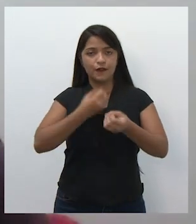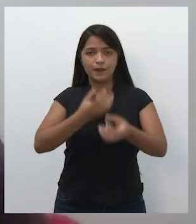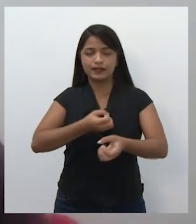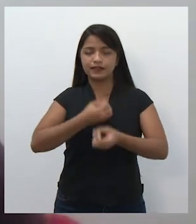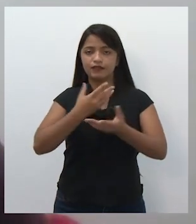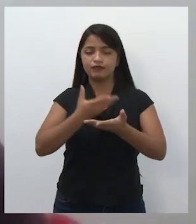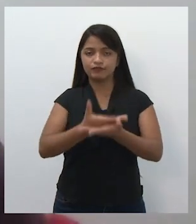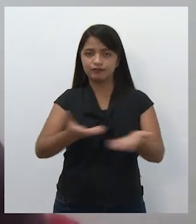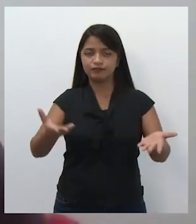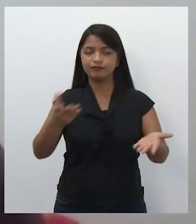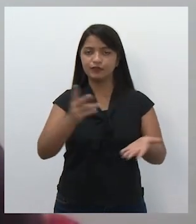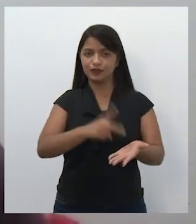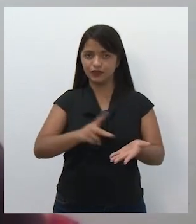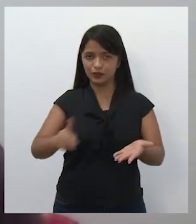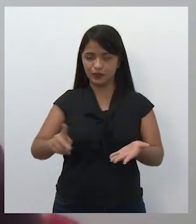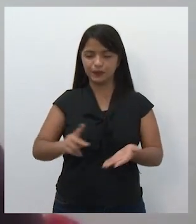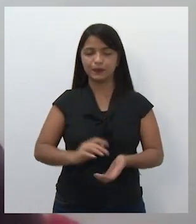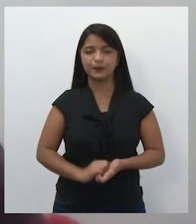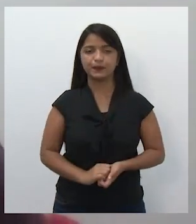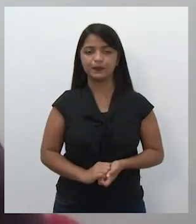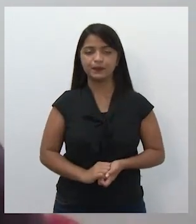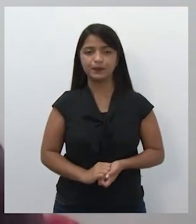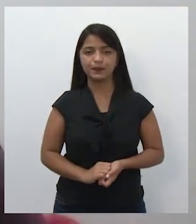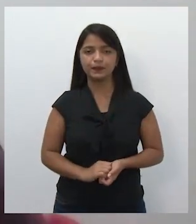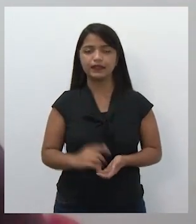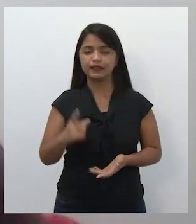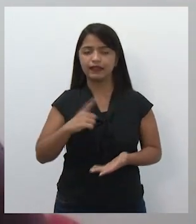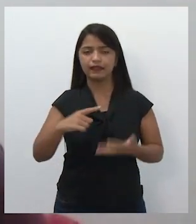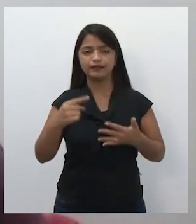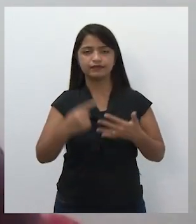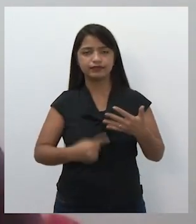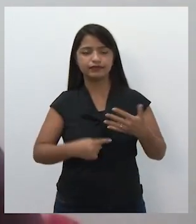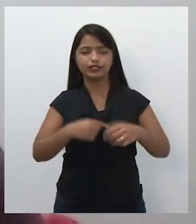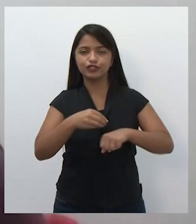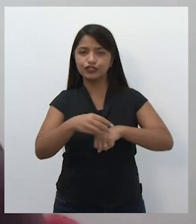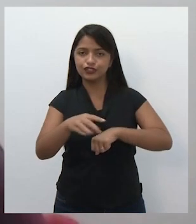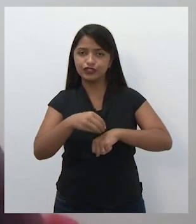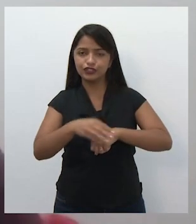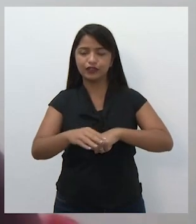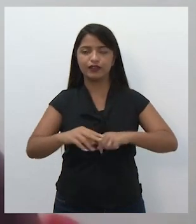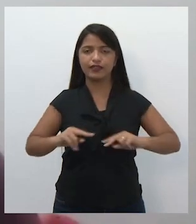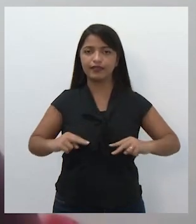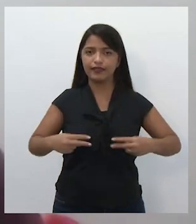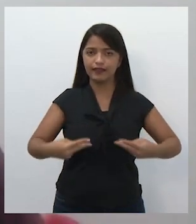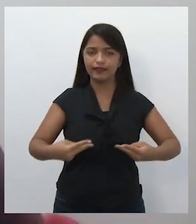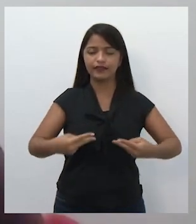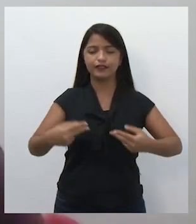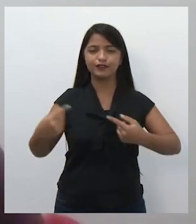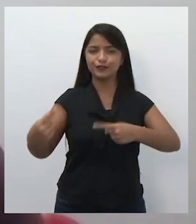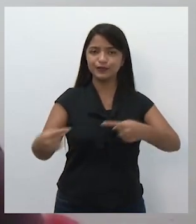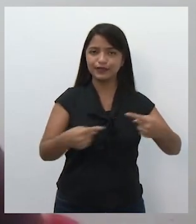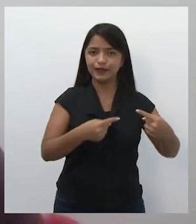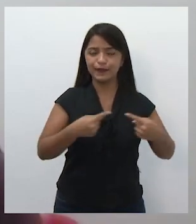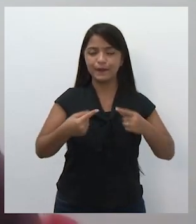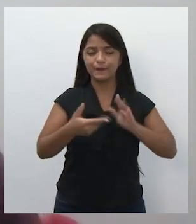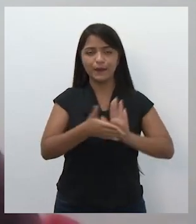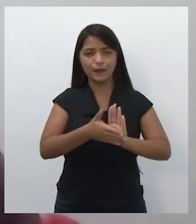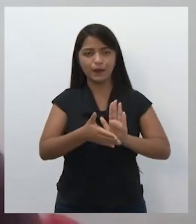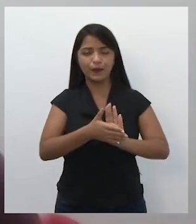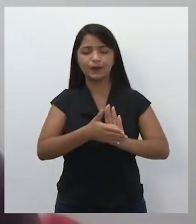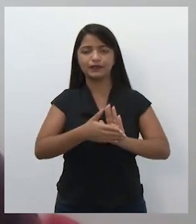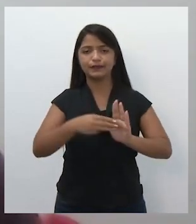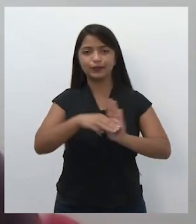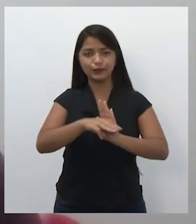no material do professor, né? Então, ele tem uma série de indicações, de links, de discussões, de proposições de trabalho, metodologias